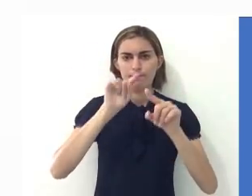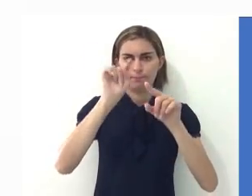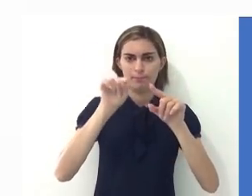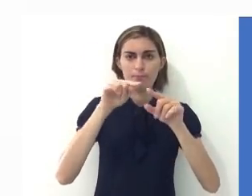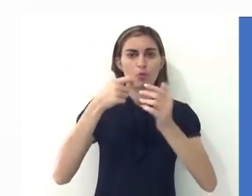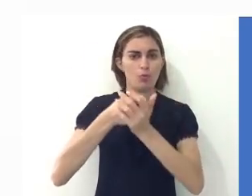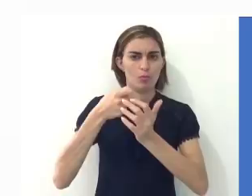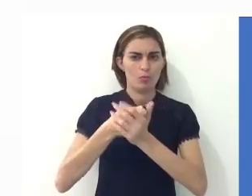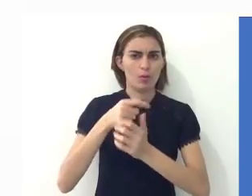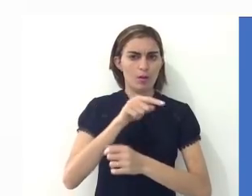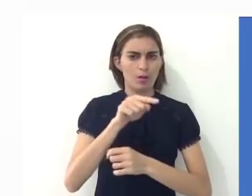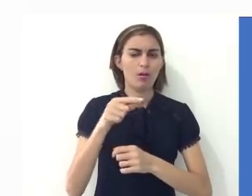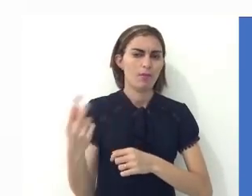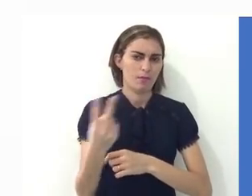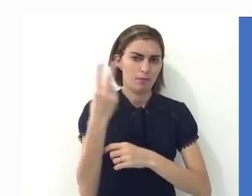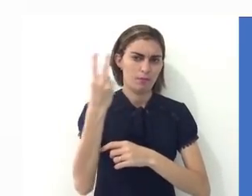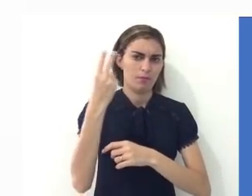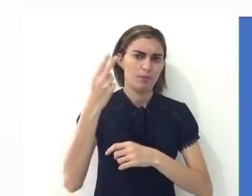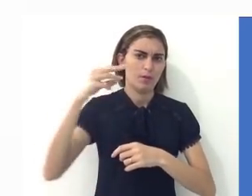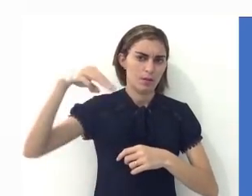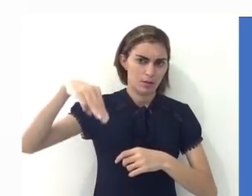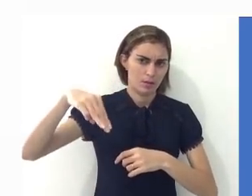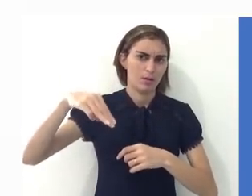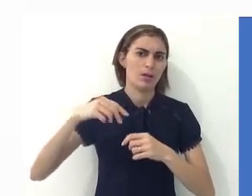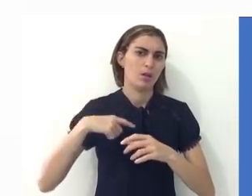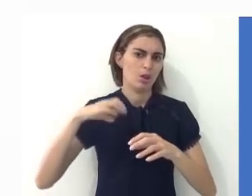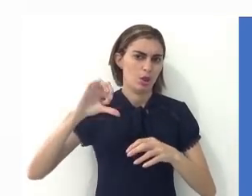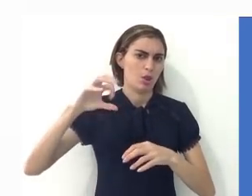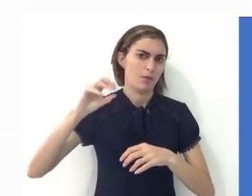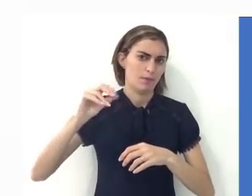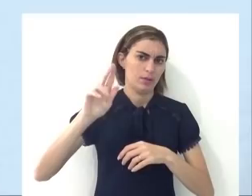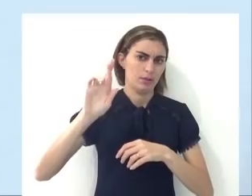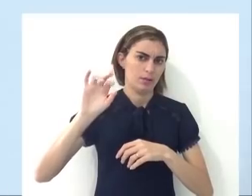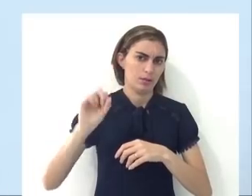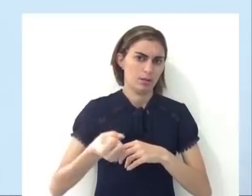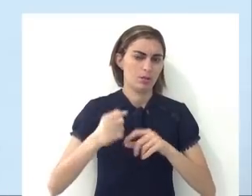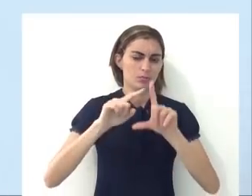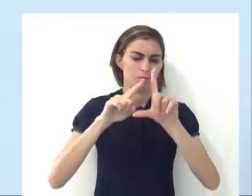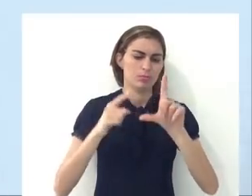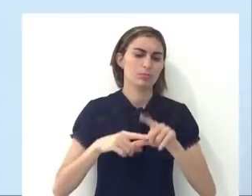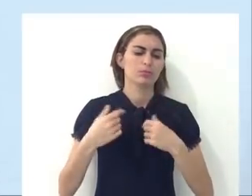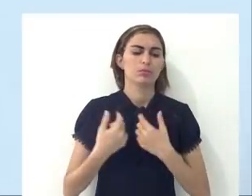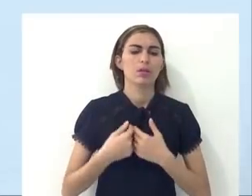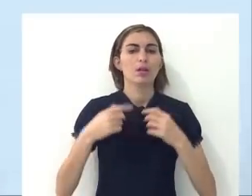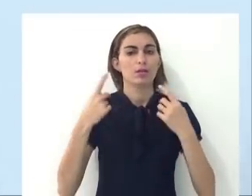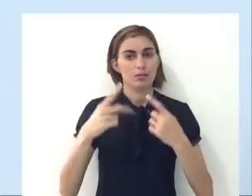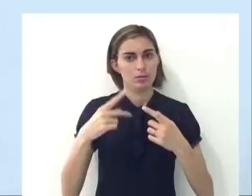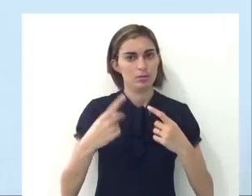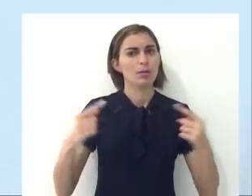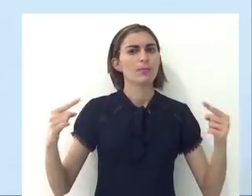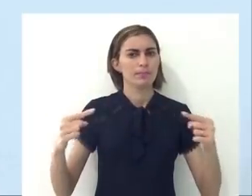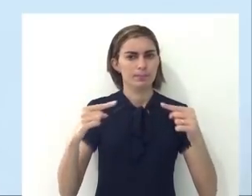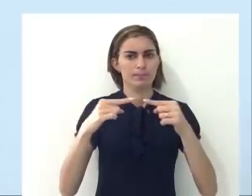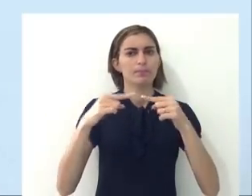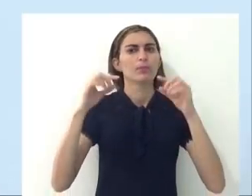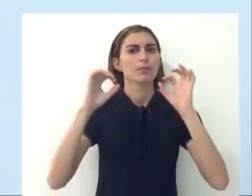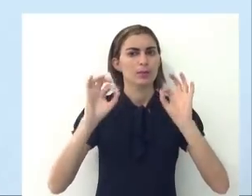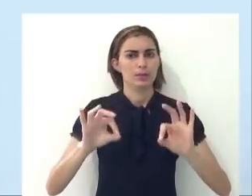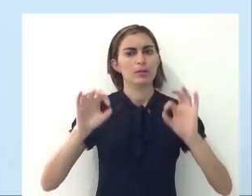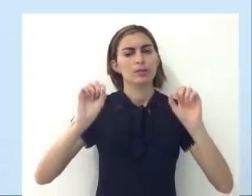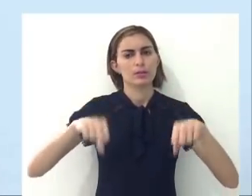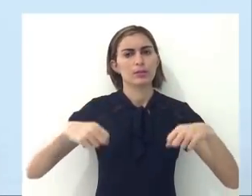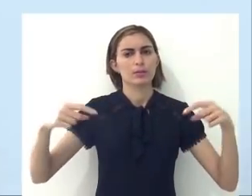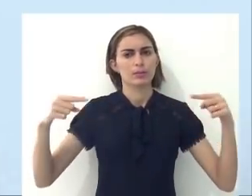então obrigatoriamente aquele valor para M é de 90 graus. Logo, são perpendiculares sim, e